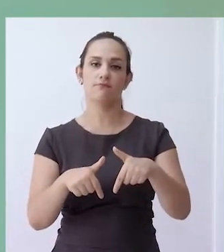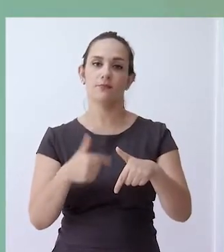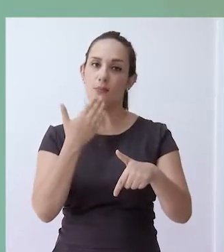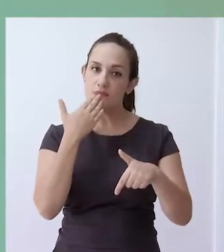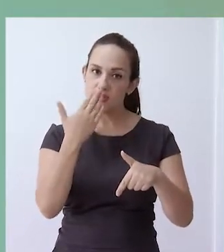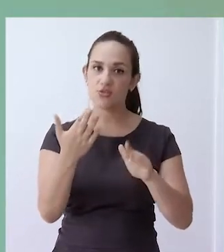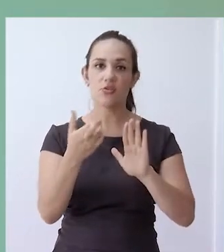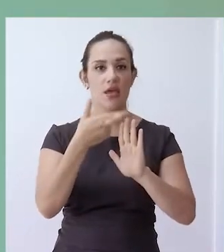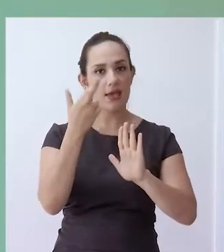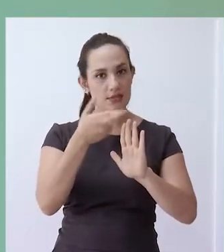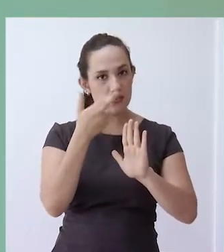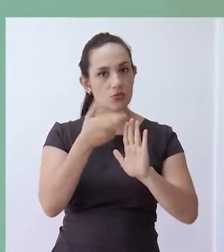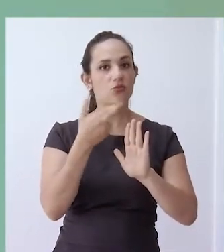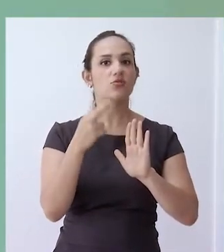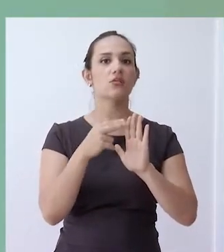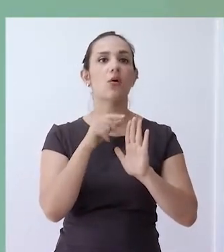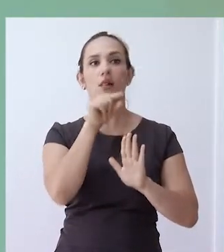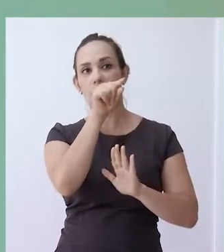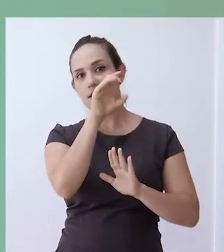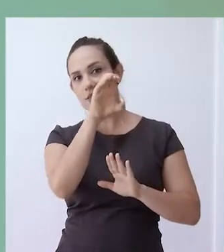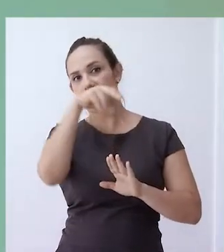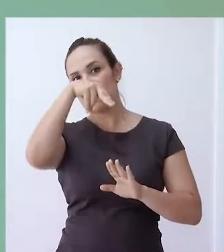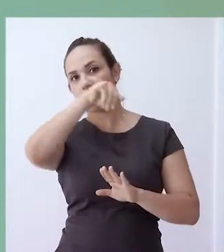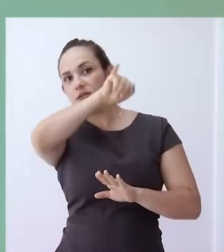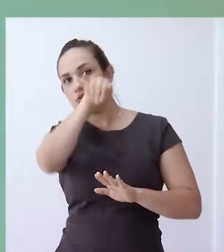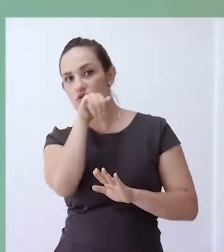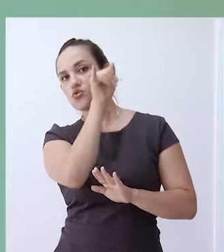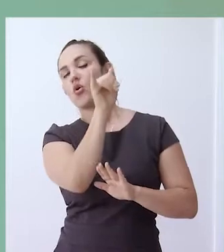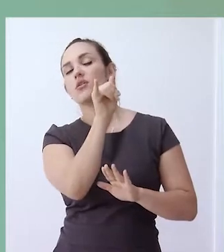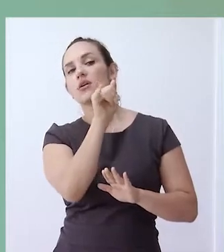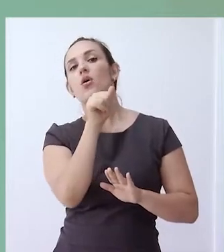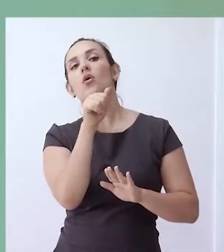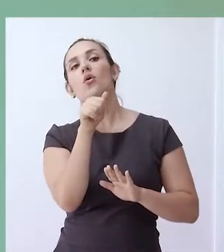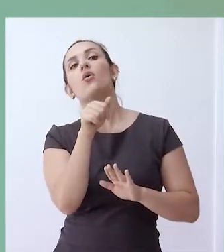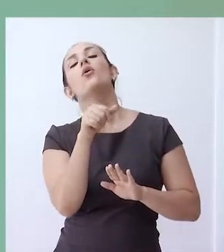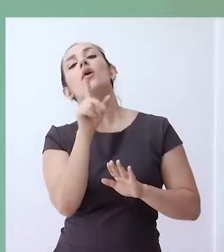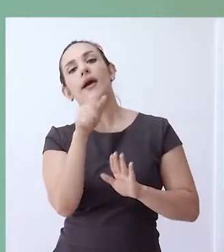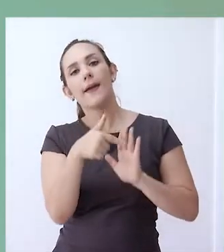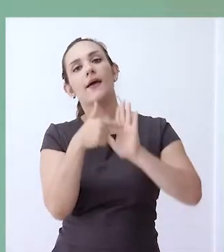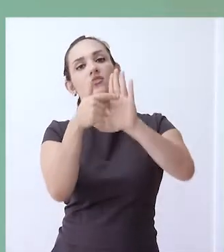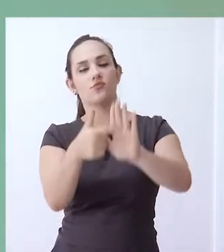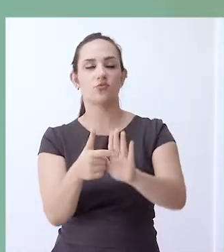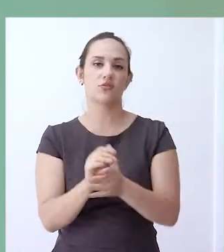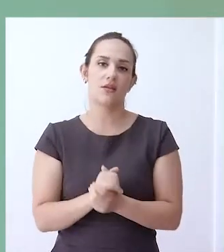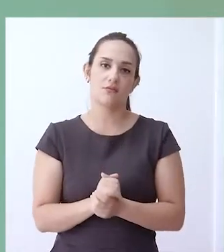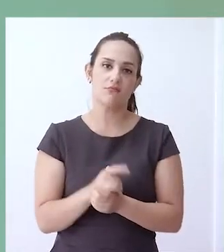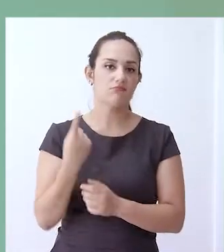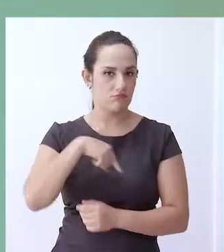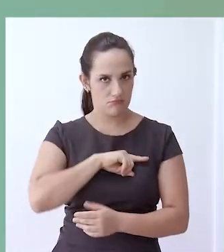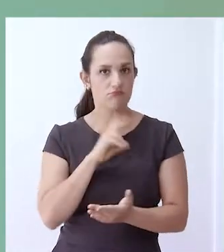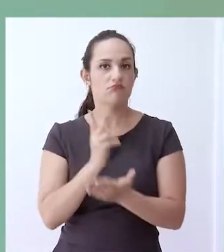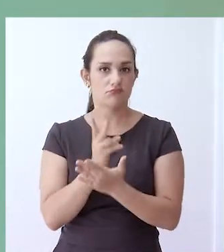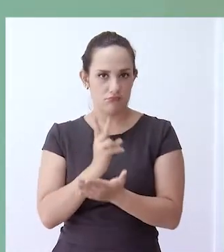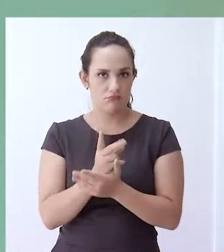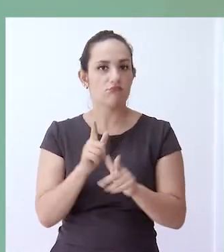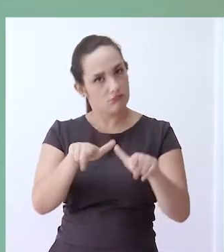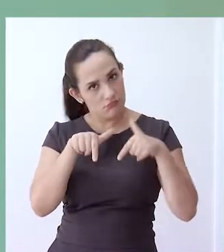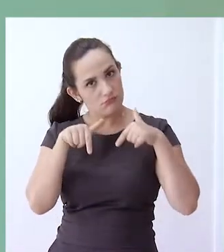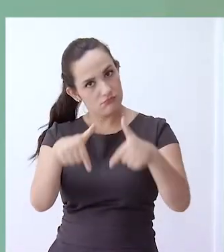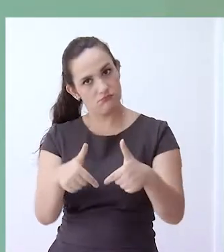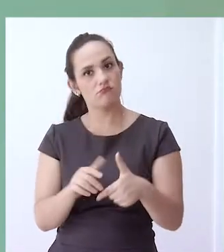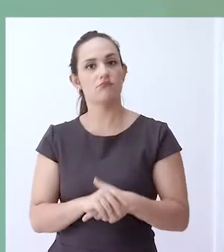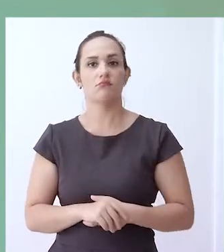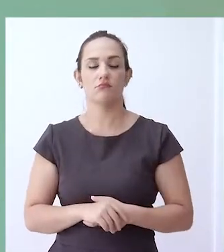dizendo da possibilidade delas serem realizadas por vídeo, e essa luta vai continuar sendo a luta da Defensoria. Precisamos